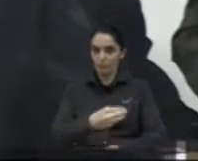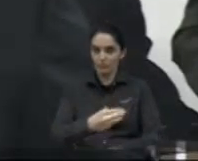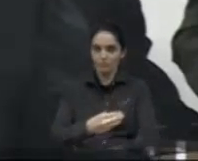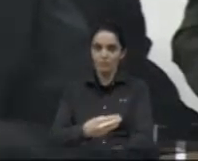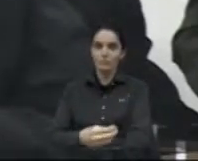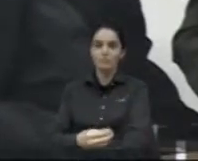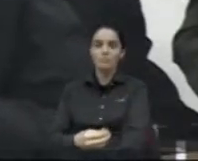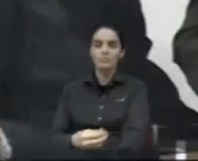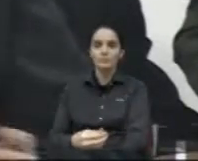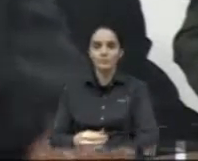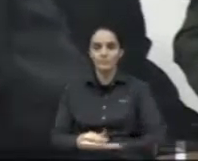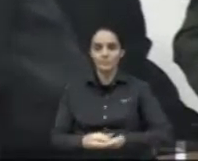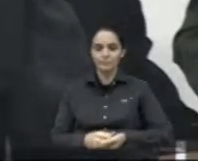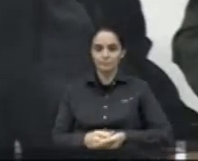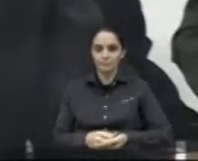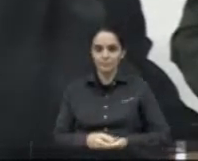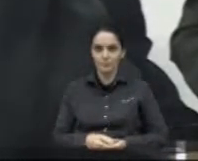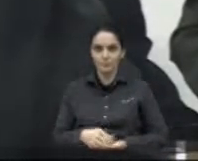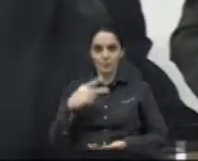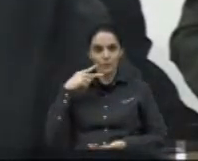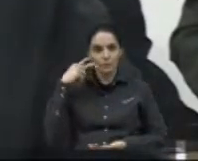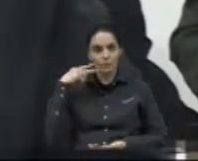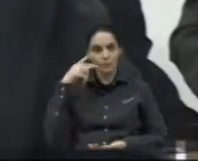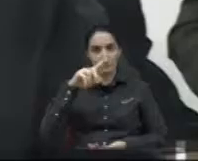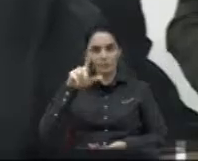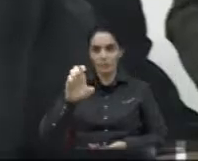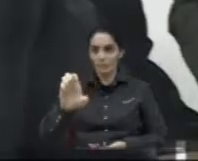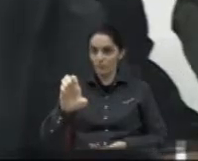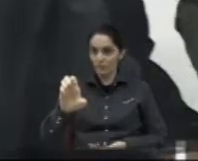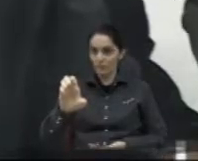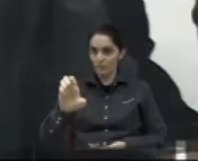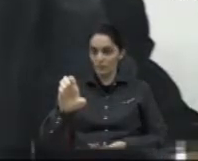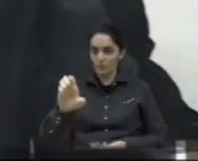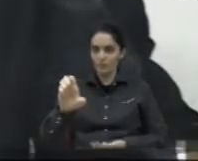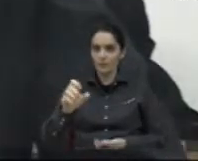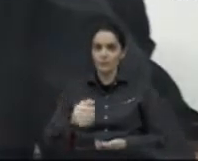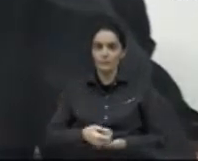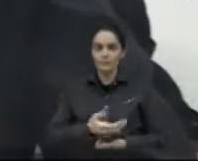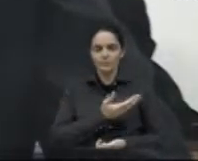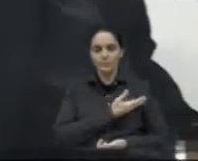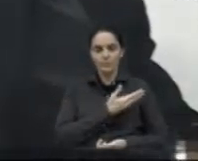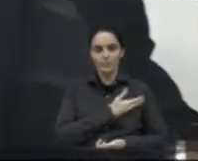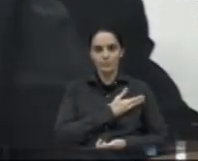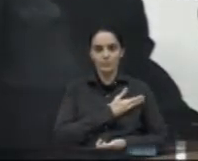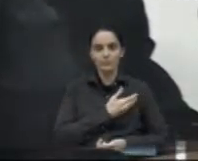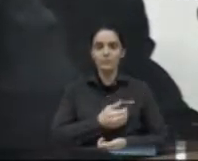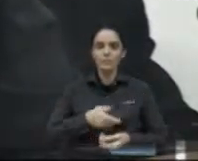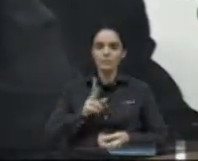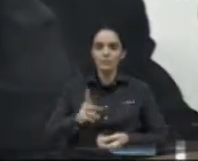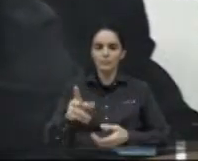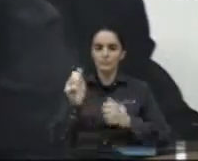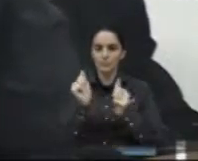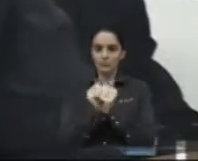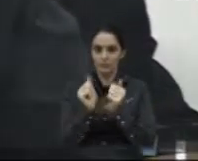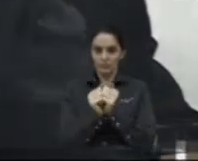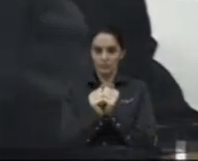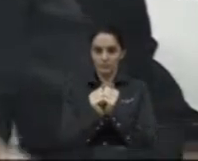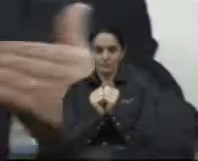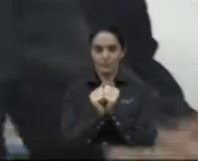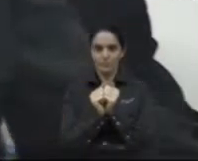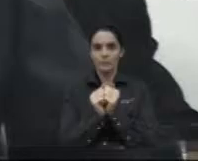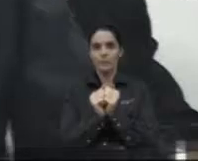o espelho dele, o vereador Zé Roberto Bernardo, meu companheiro de luta, de batalha, uma pessoa que eu